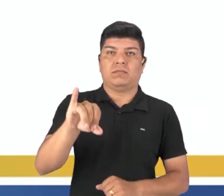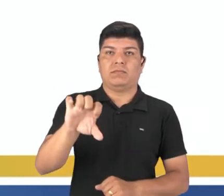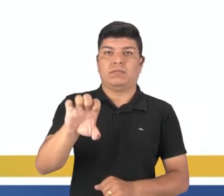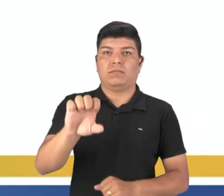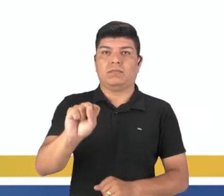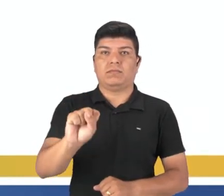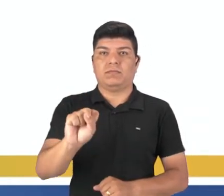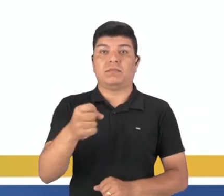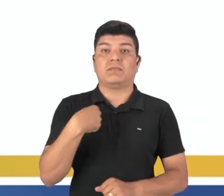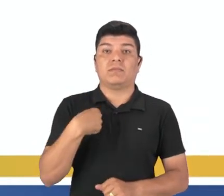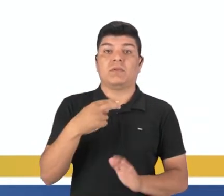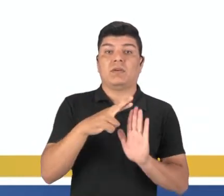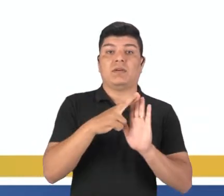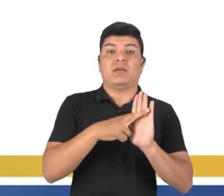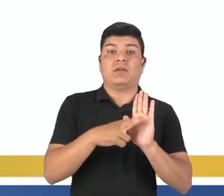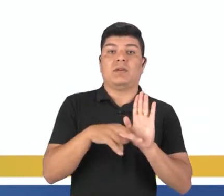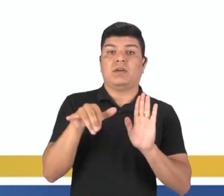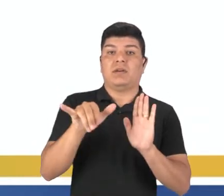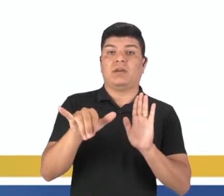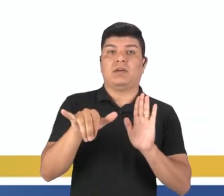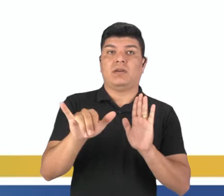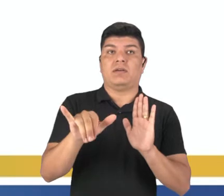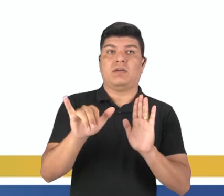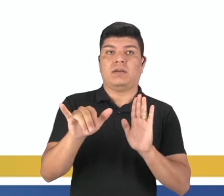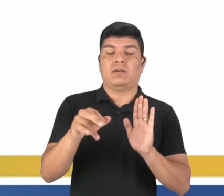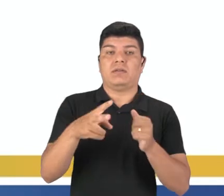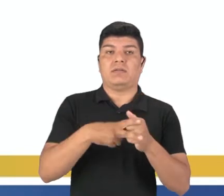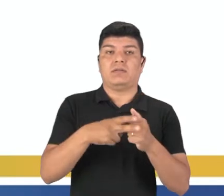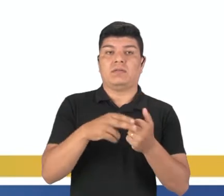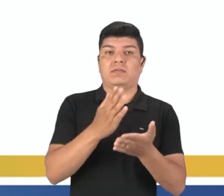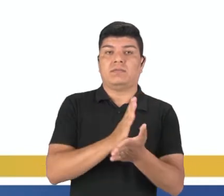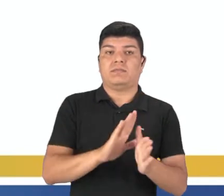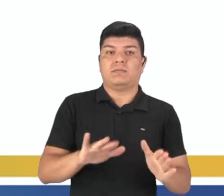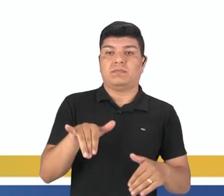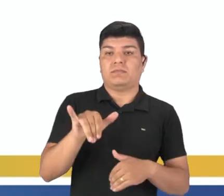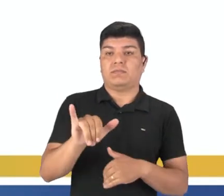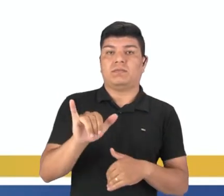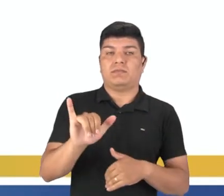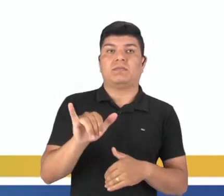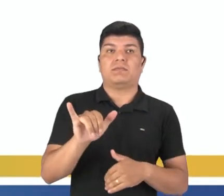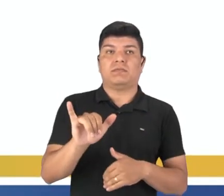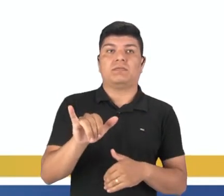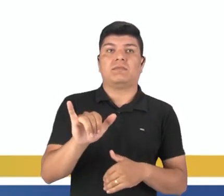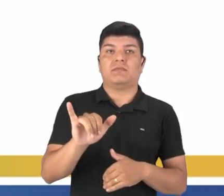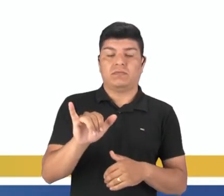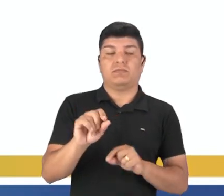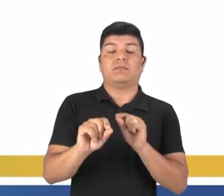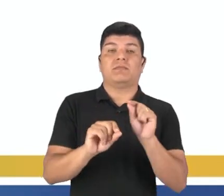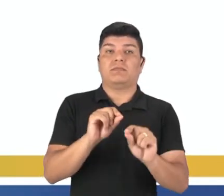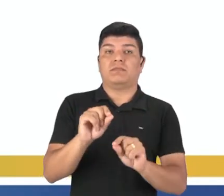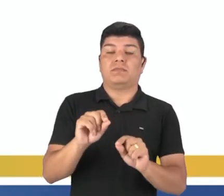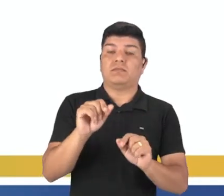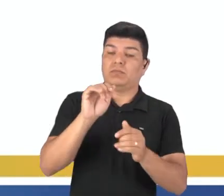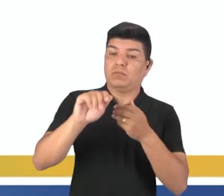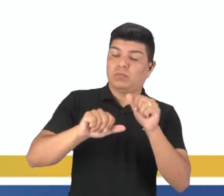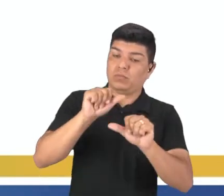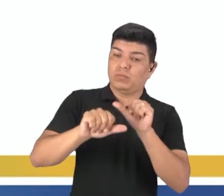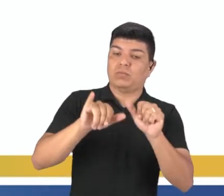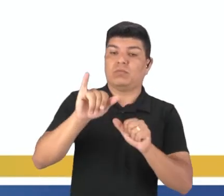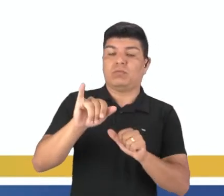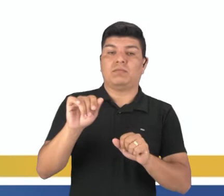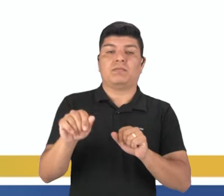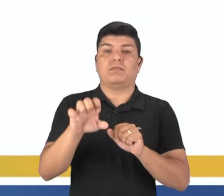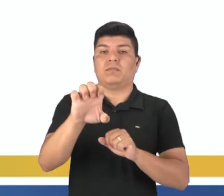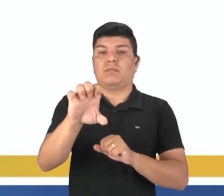aqui entrou a regra do Y né as os verbos que terminam em y e que são precedidos de consoante tira o y